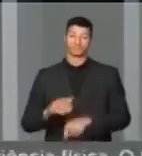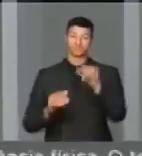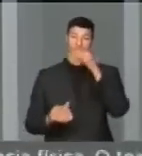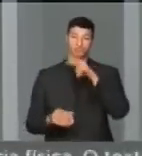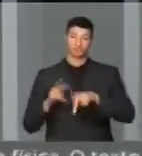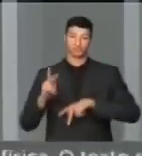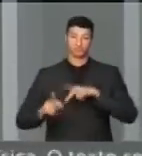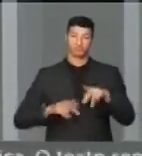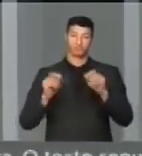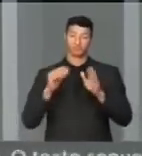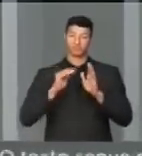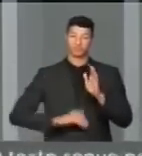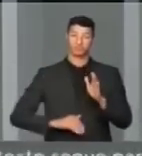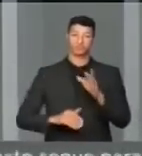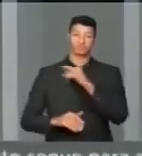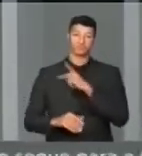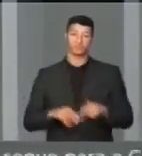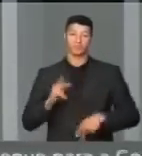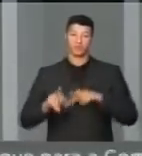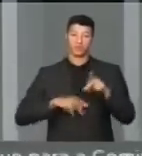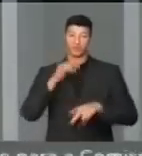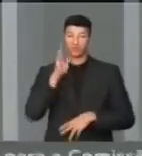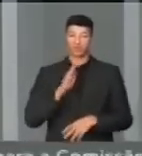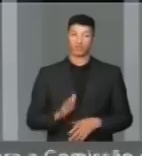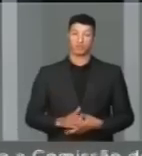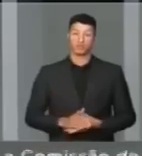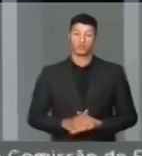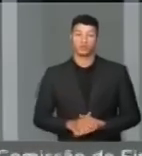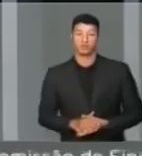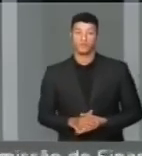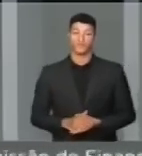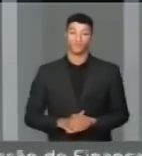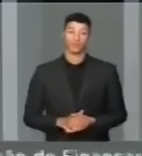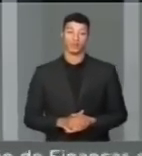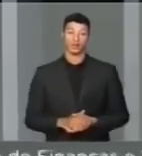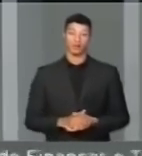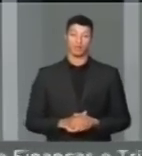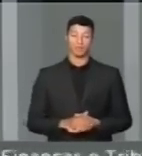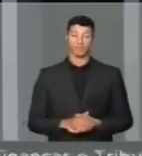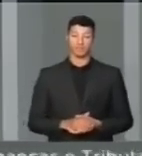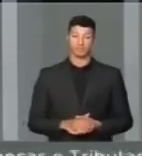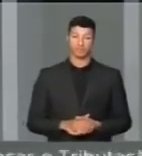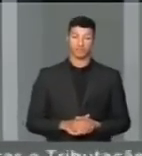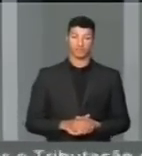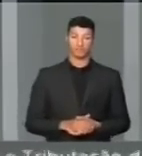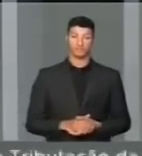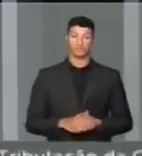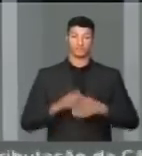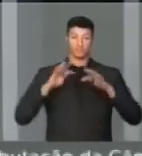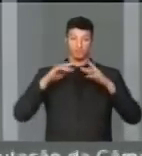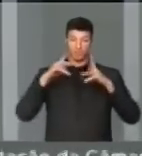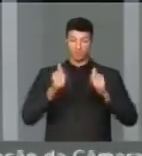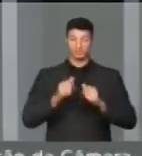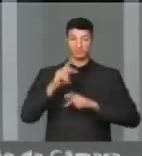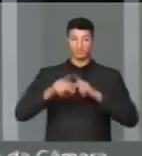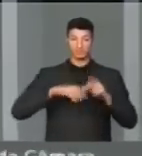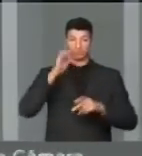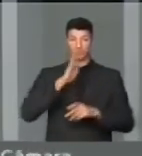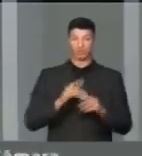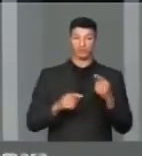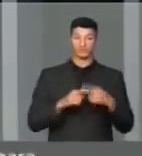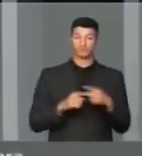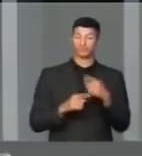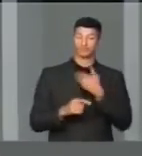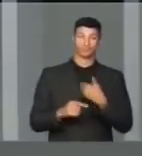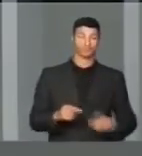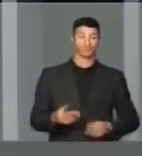povo. Quem quer tirar o governo Dilma é o povo brasileiro, na sua esmagadora maioria, na quase totalidade do povo brasileiro, porque ela